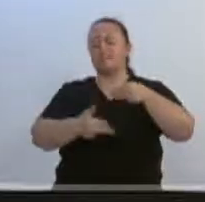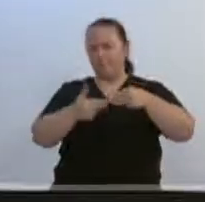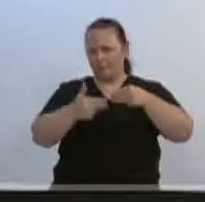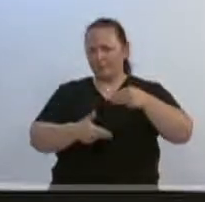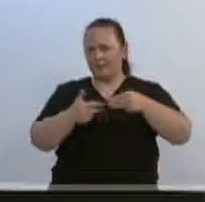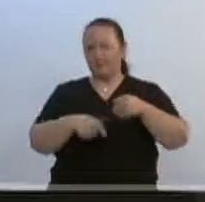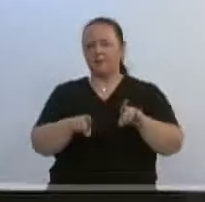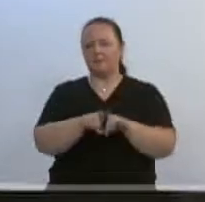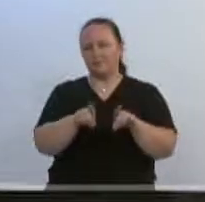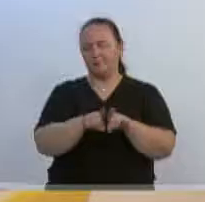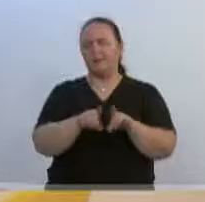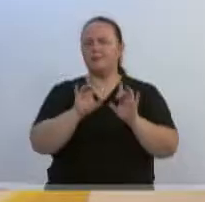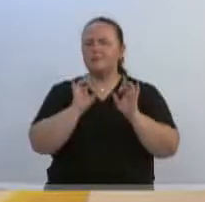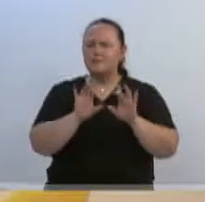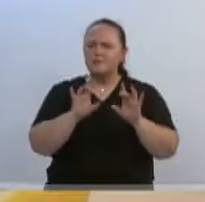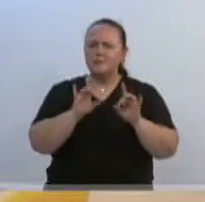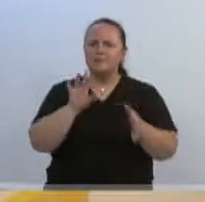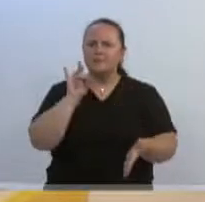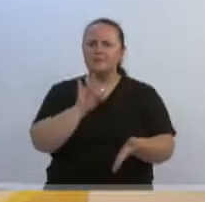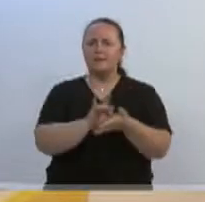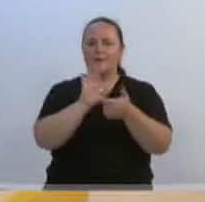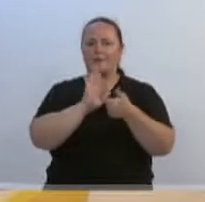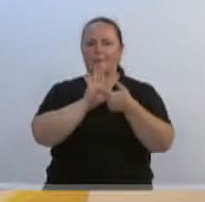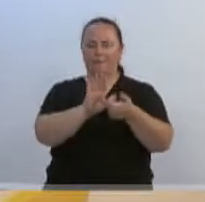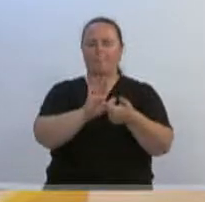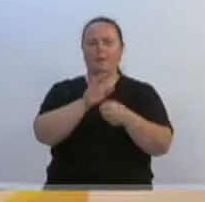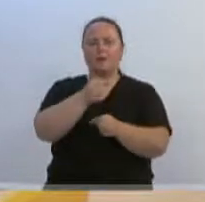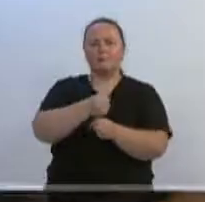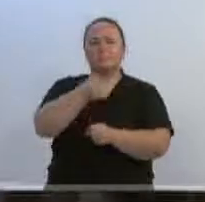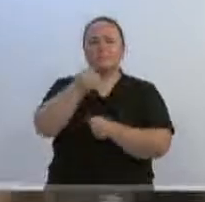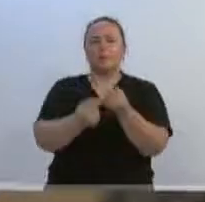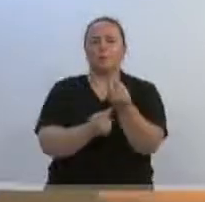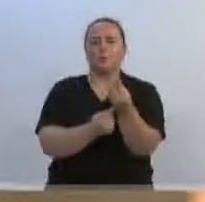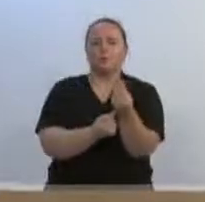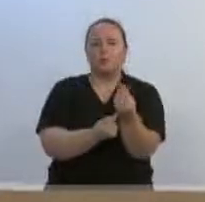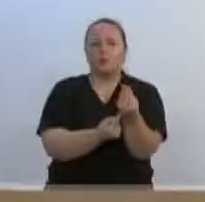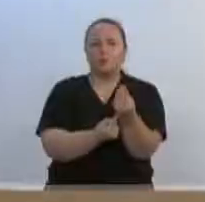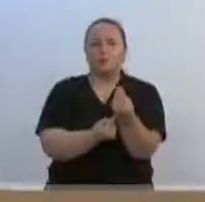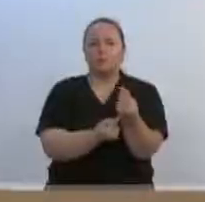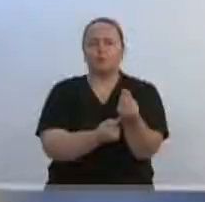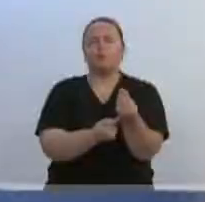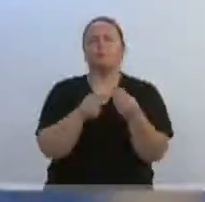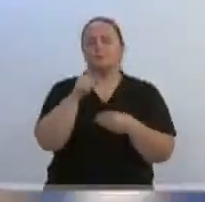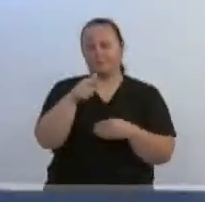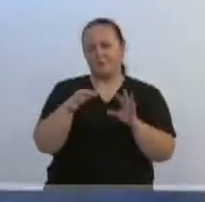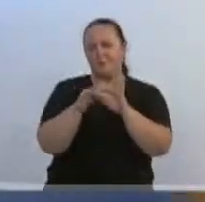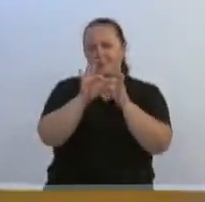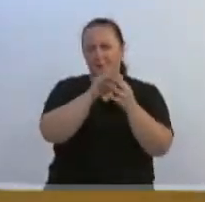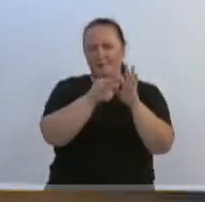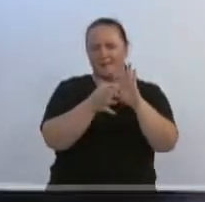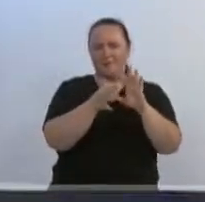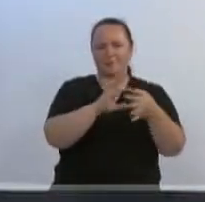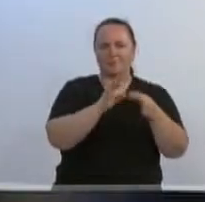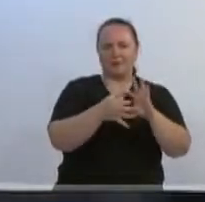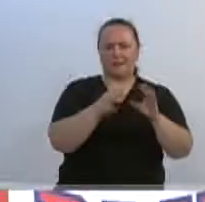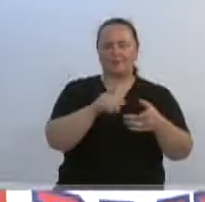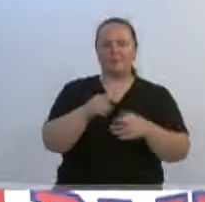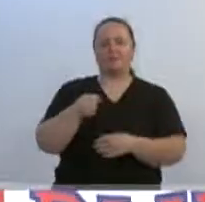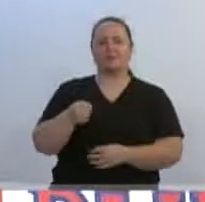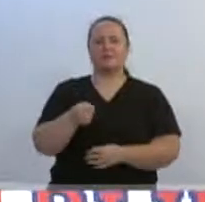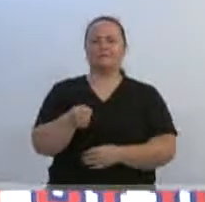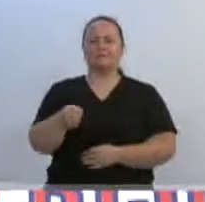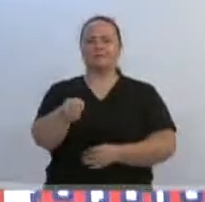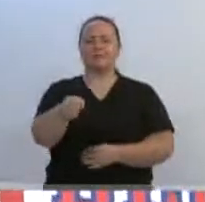destacado uma forma muito especial a tocha é q pira olímpica foi carregada pela